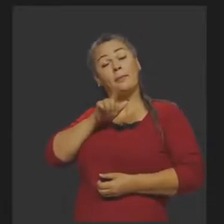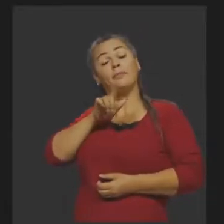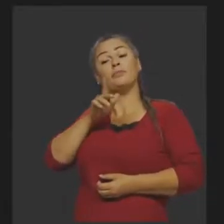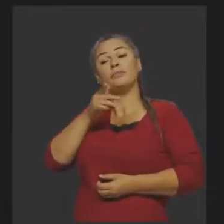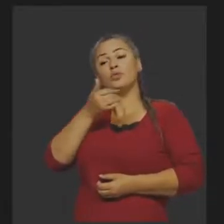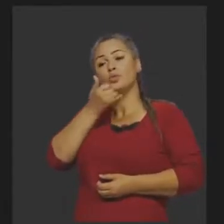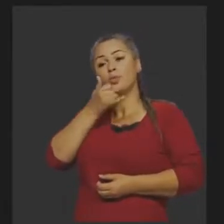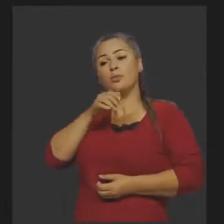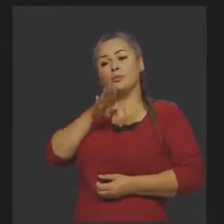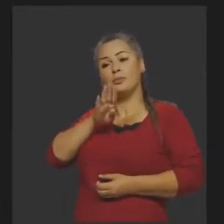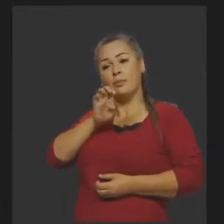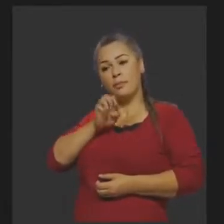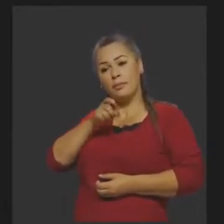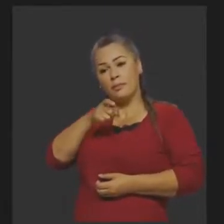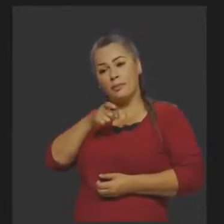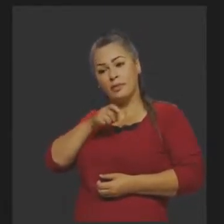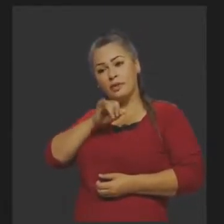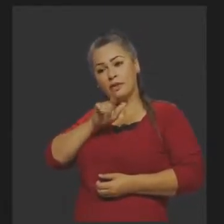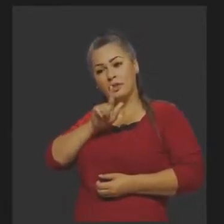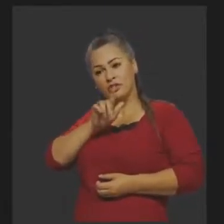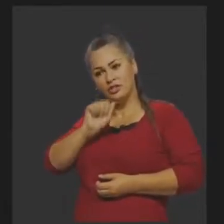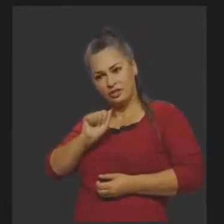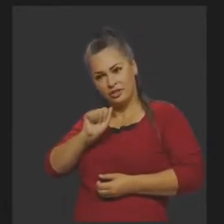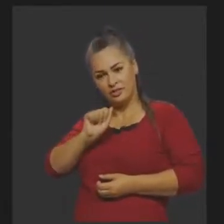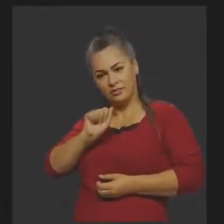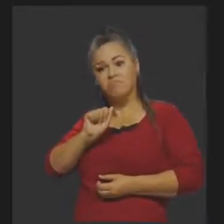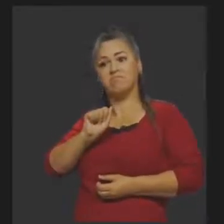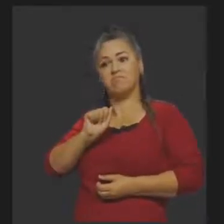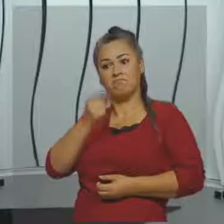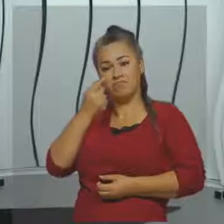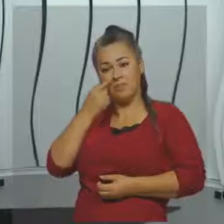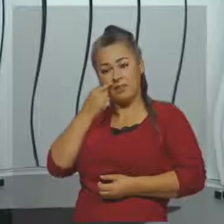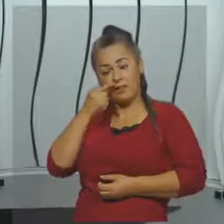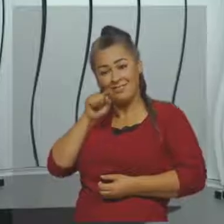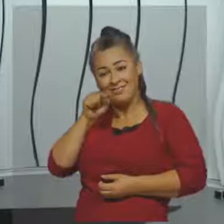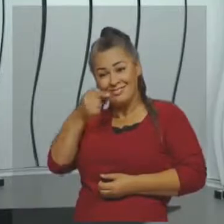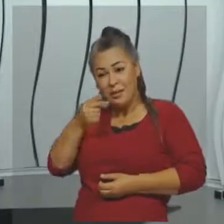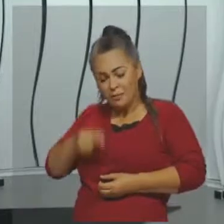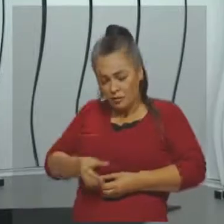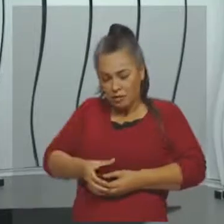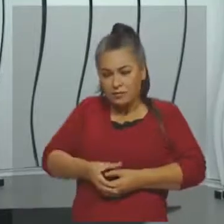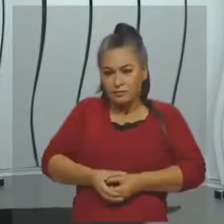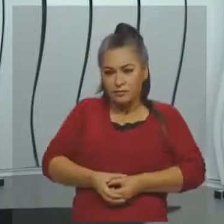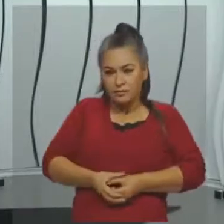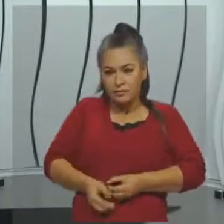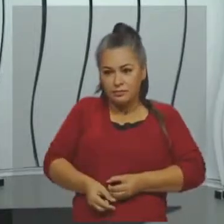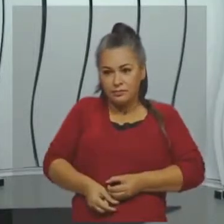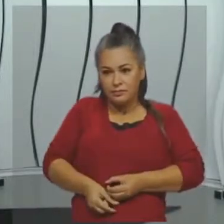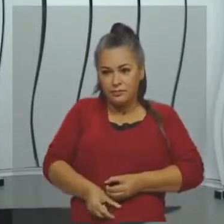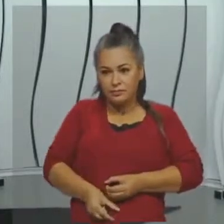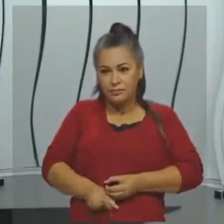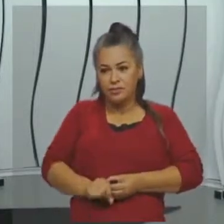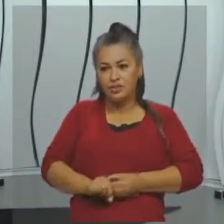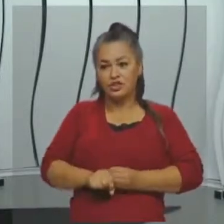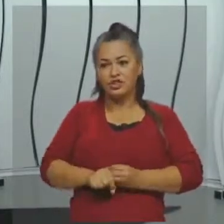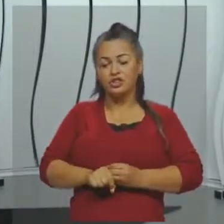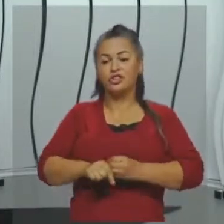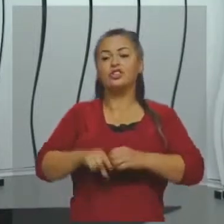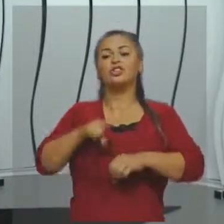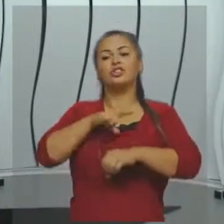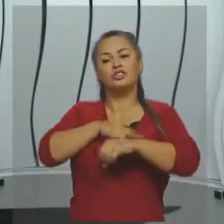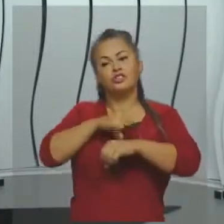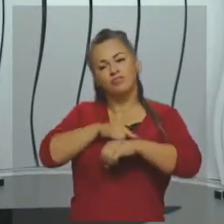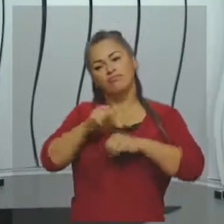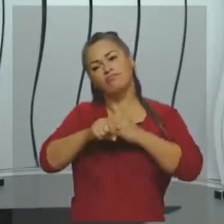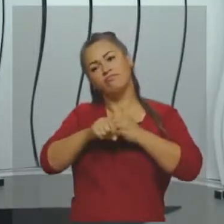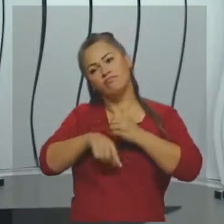esse próximo canal que a gente chama de uretra, e é da uretra, então, que a urina vai ser levada para fora do nosso